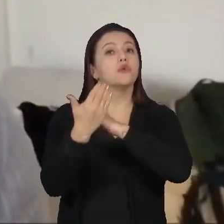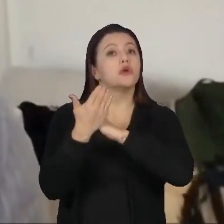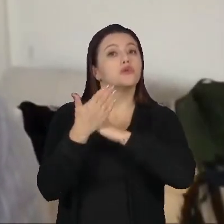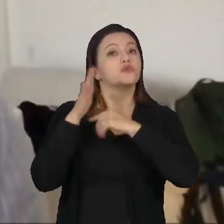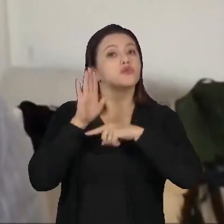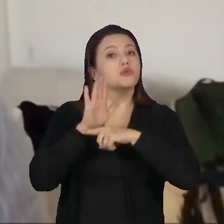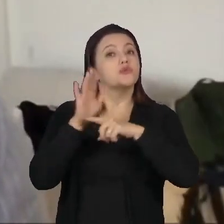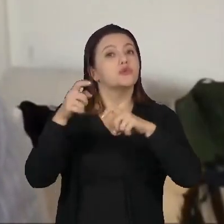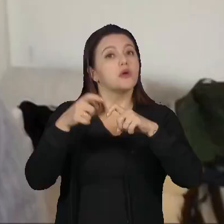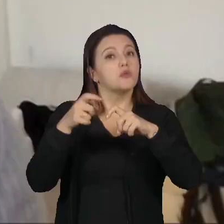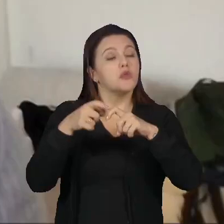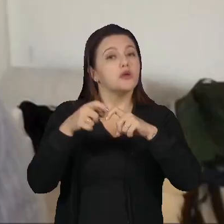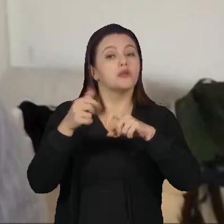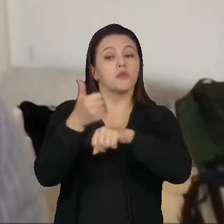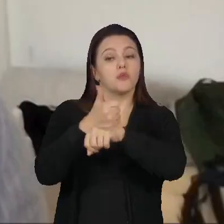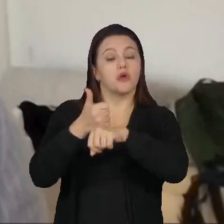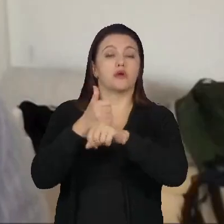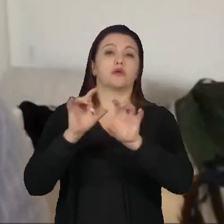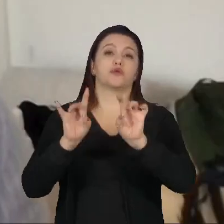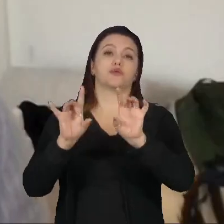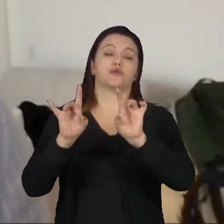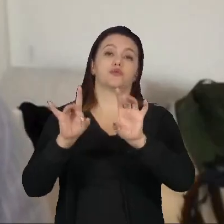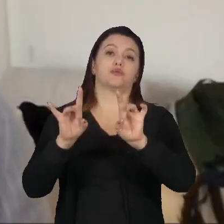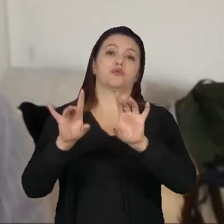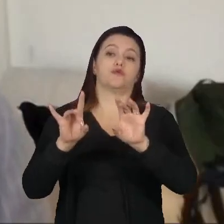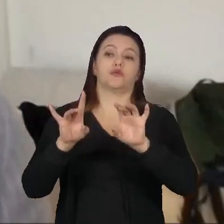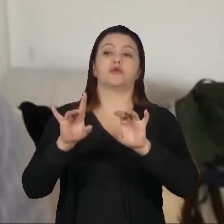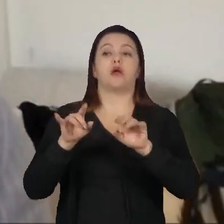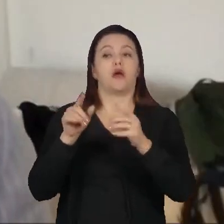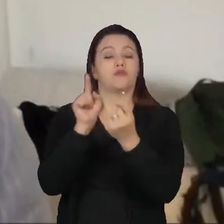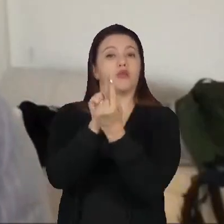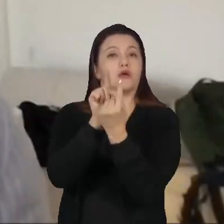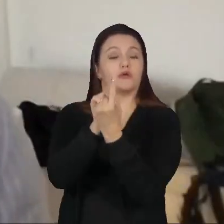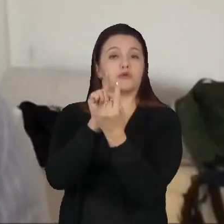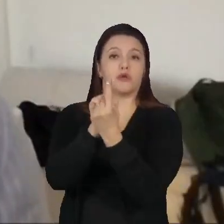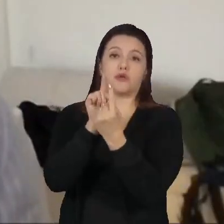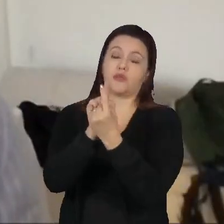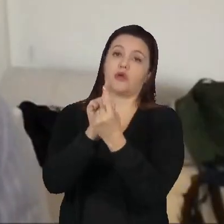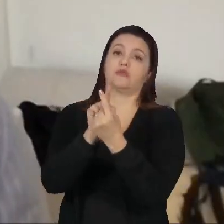eventualmente, procurar um médico especializado para ter uma avaliação realmente de um especialista.